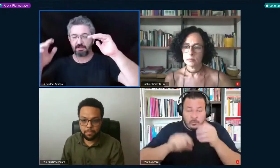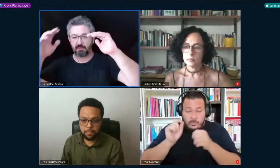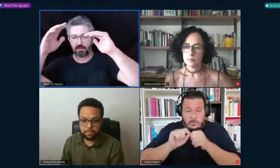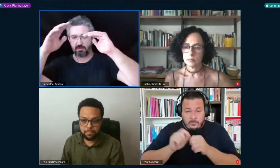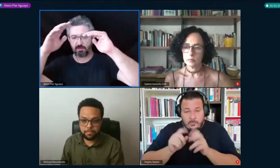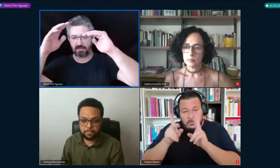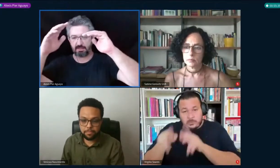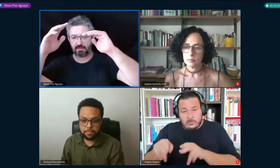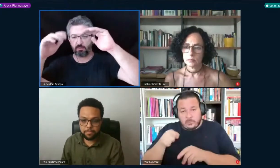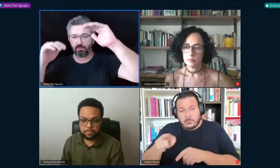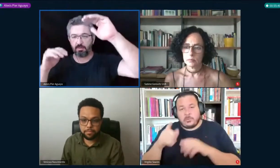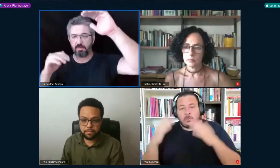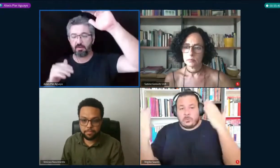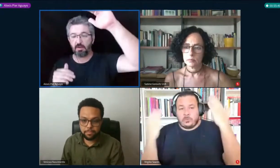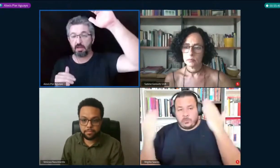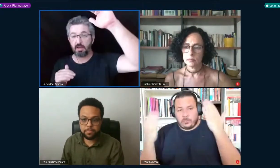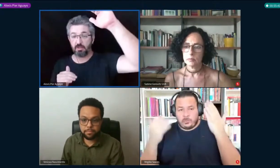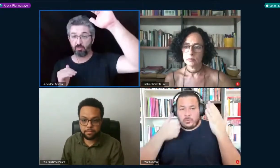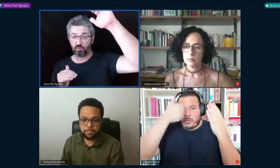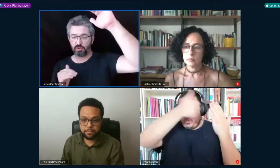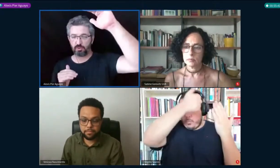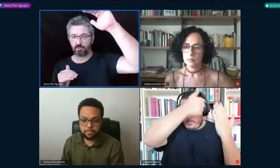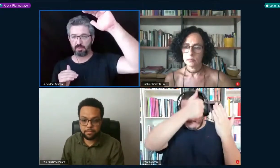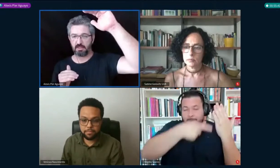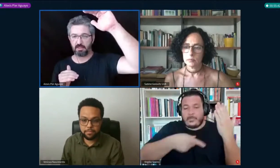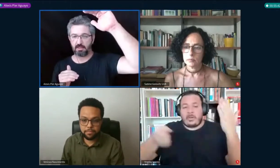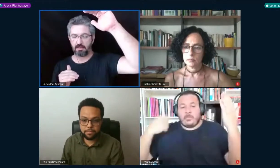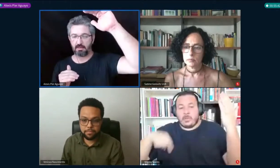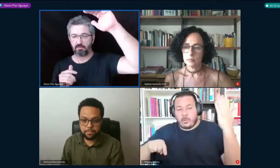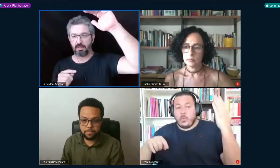coisa, já fazendo uma contrastação com o primeiro, e o